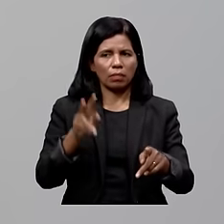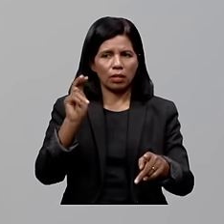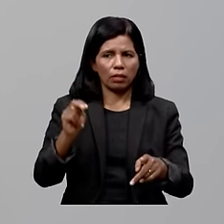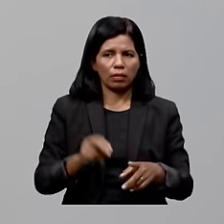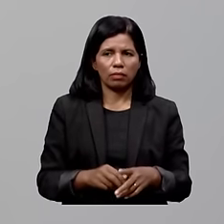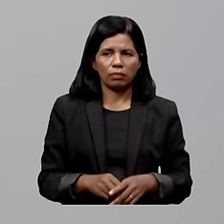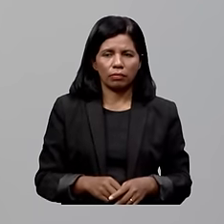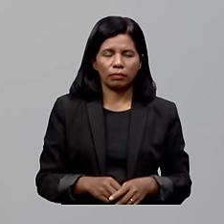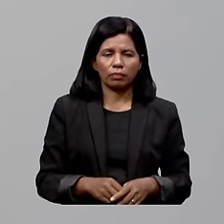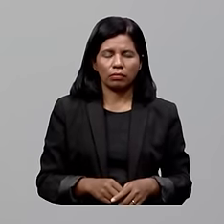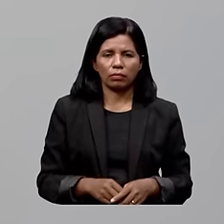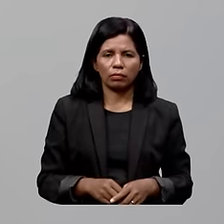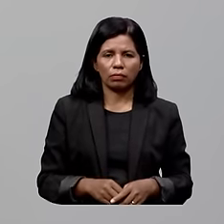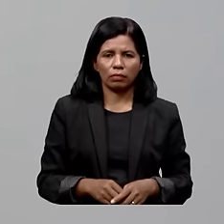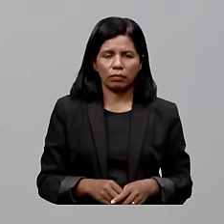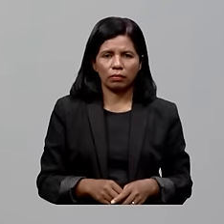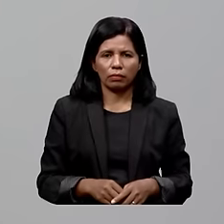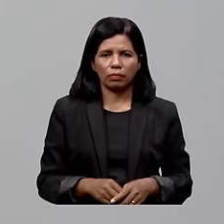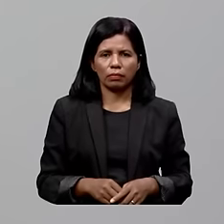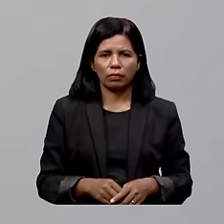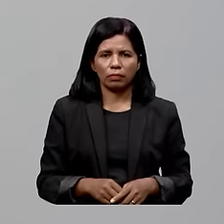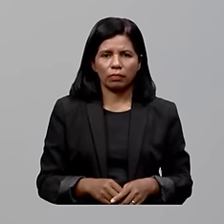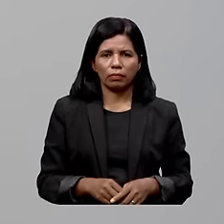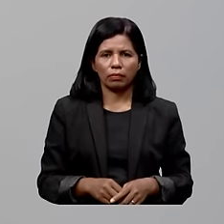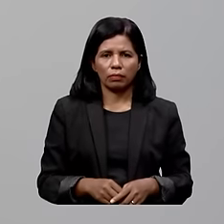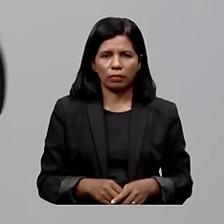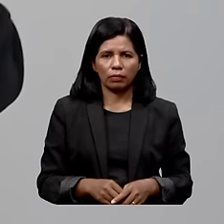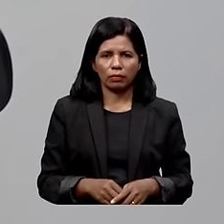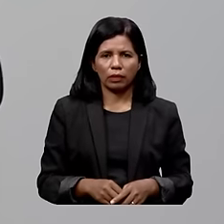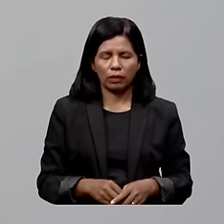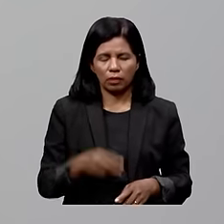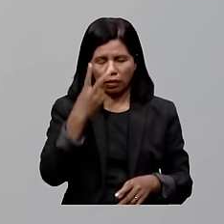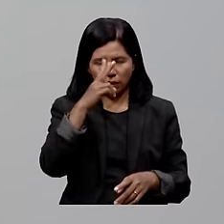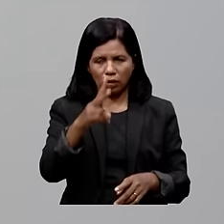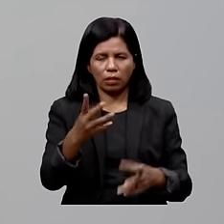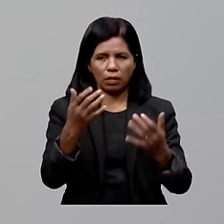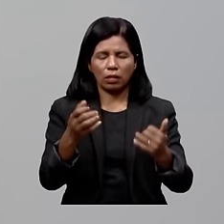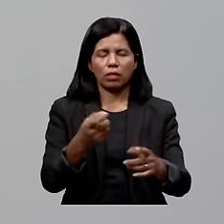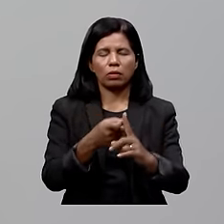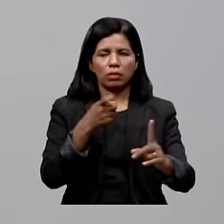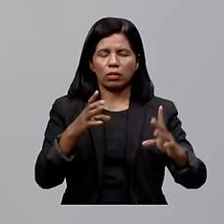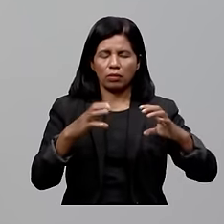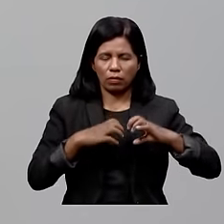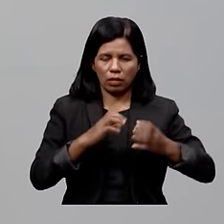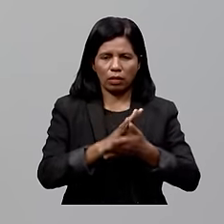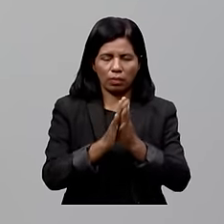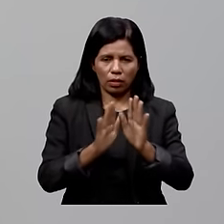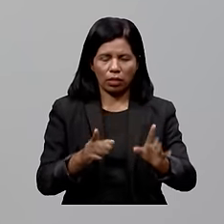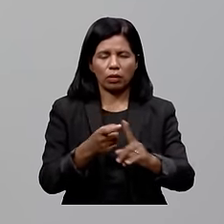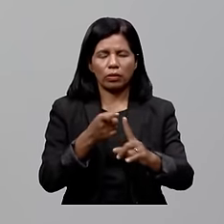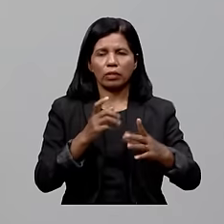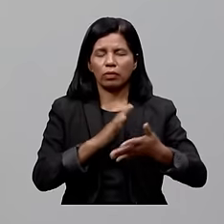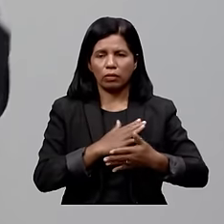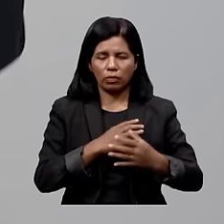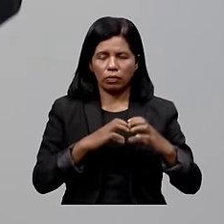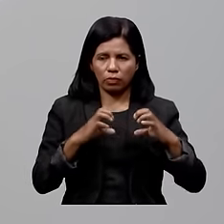Né? E então, verdadeira reconciliação, mas que ainda não é mais se for. E quando não é